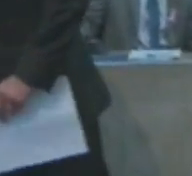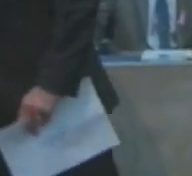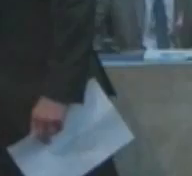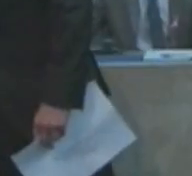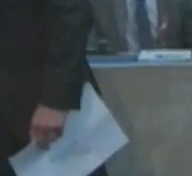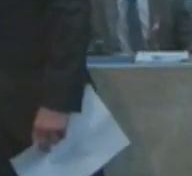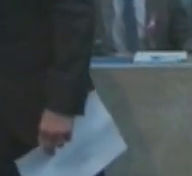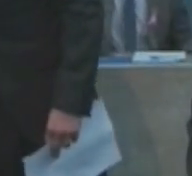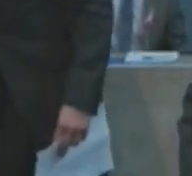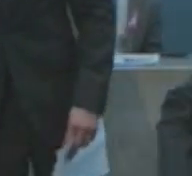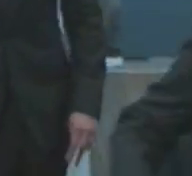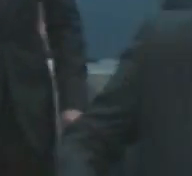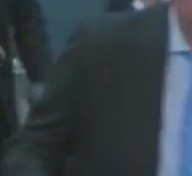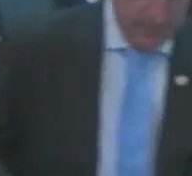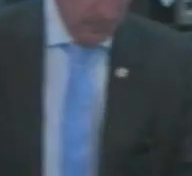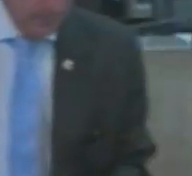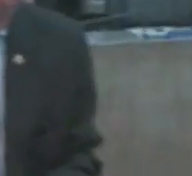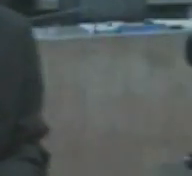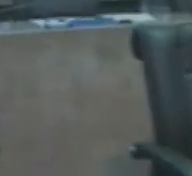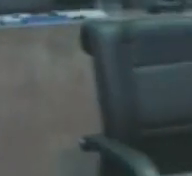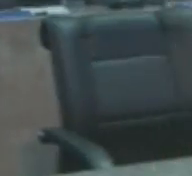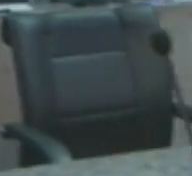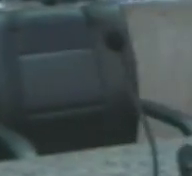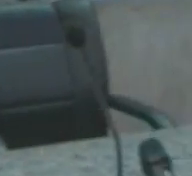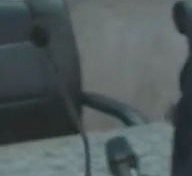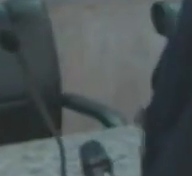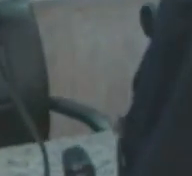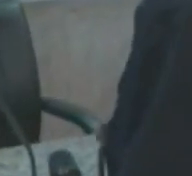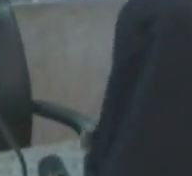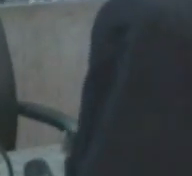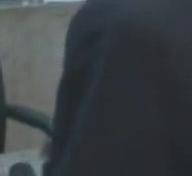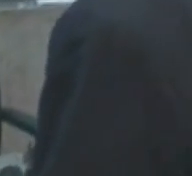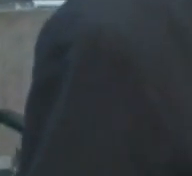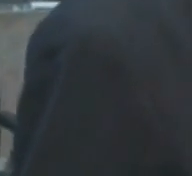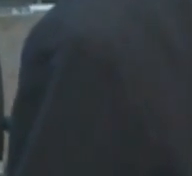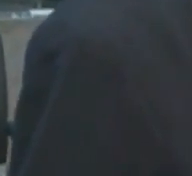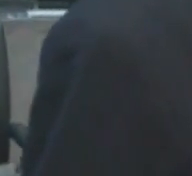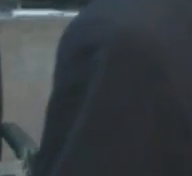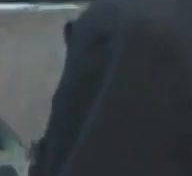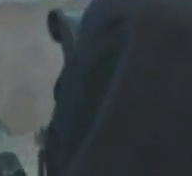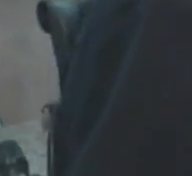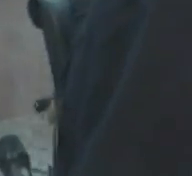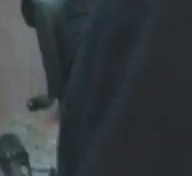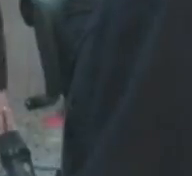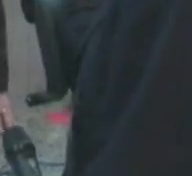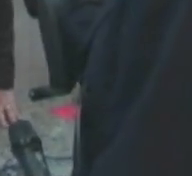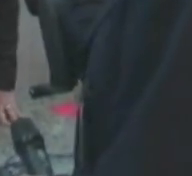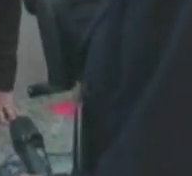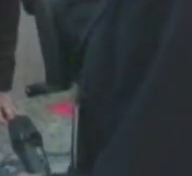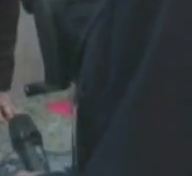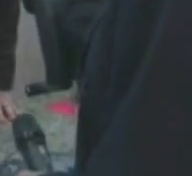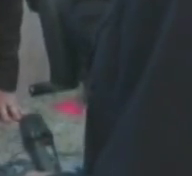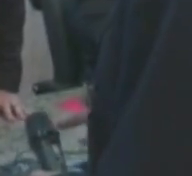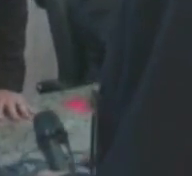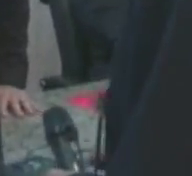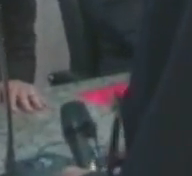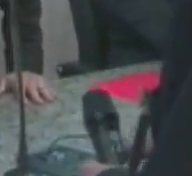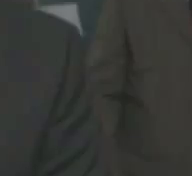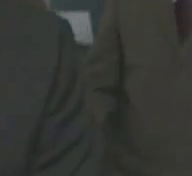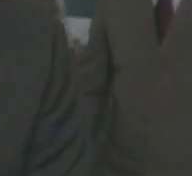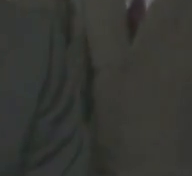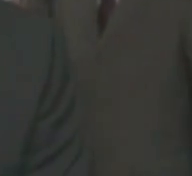últimas eleições, ele obteve 42.040 votos e ocupa a primeira suplência do